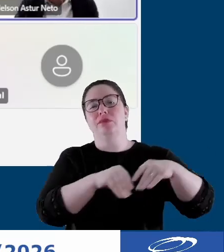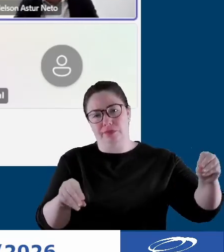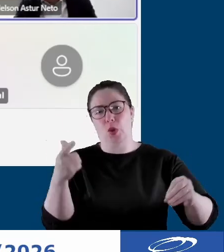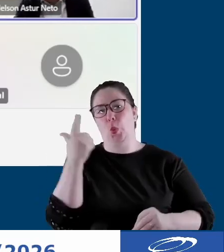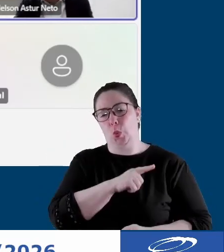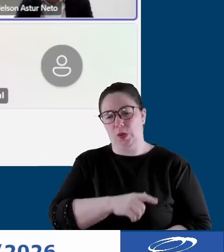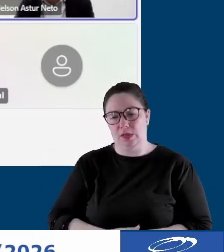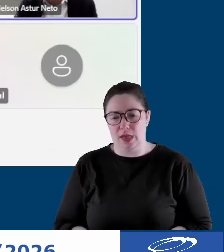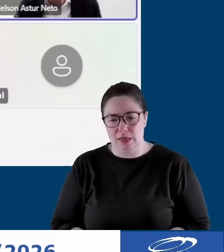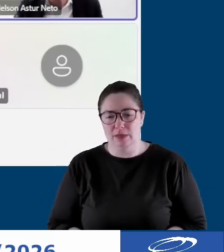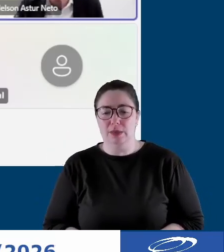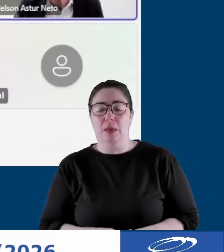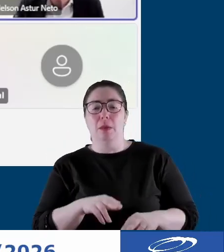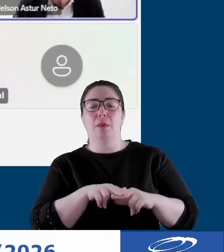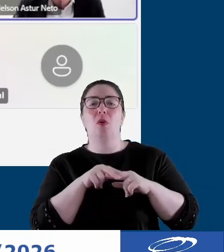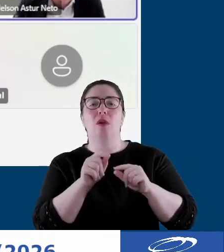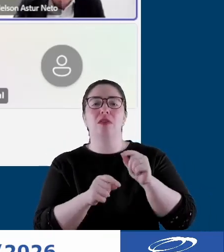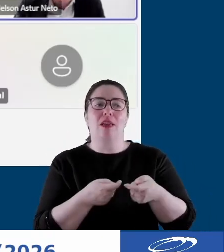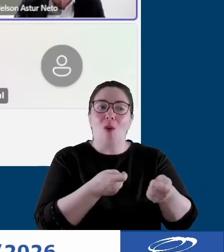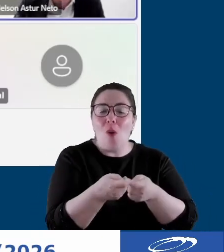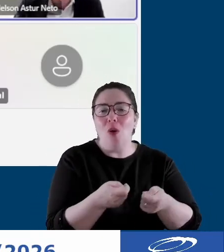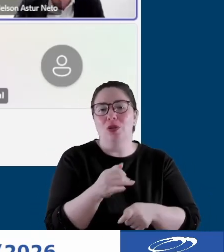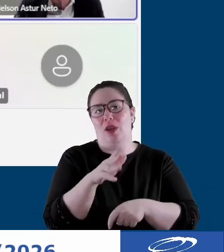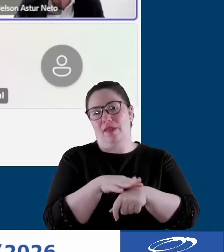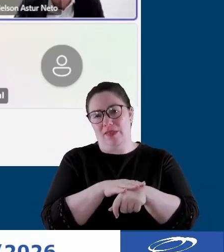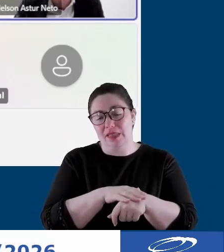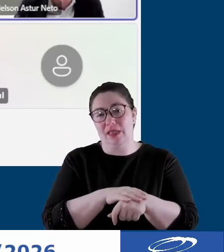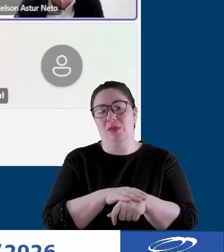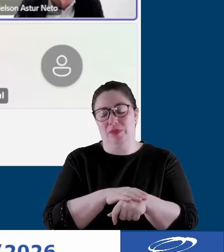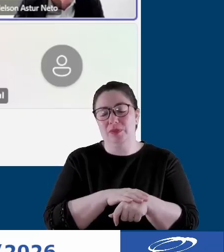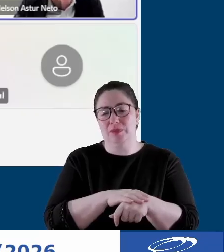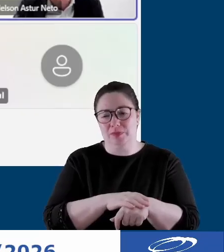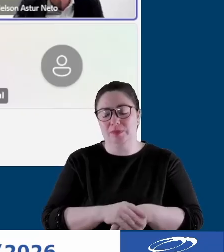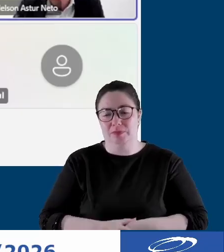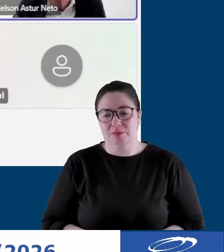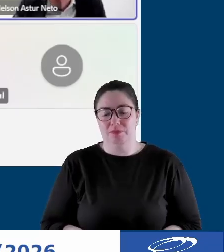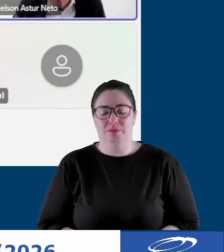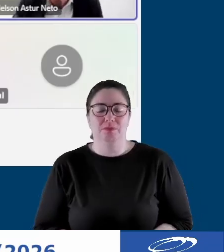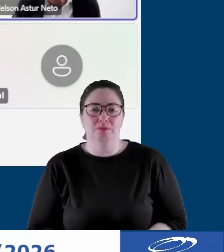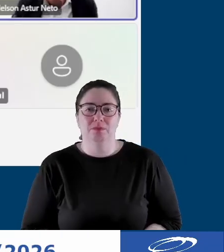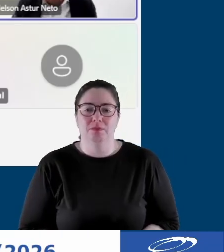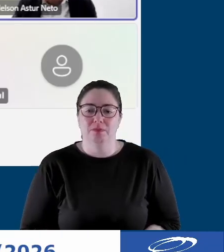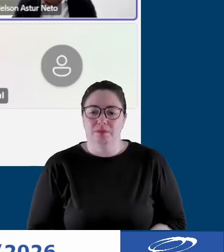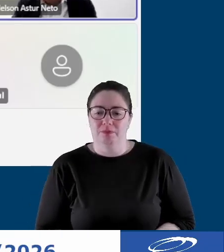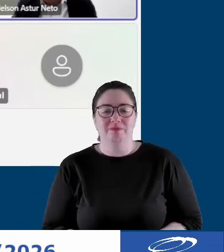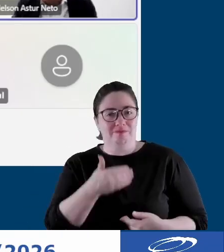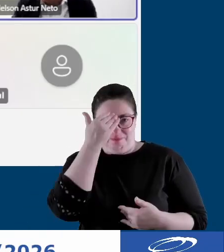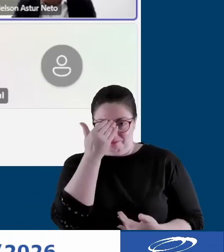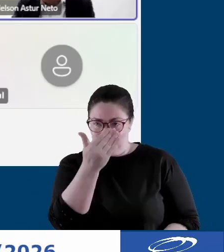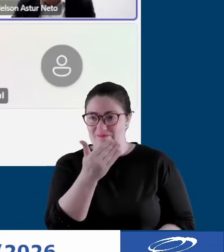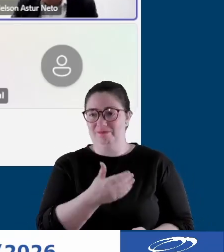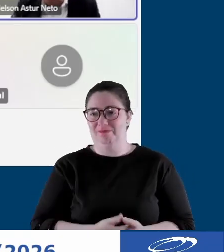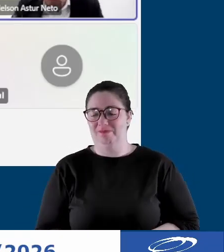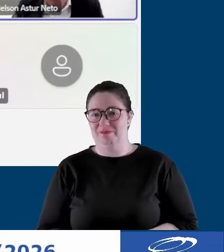controle dessa proliferação e cura dessas infecções pós-operatórias. Obrigado, vou passar a palavra